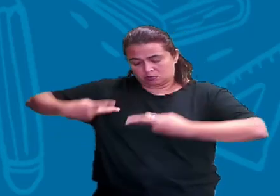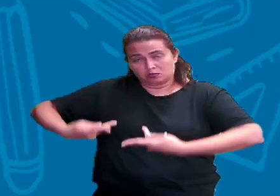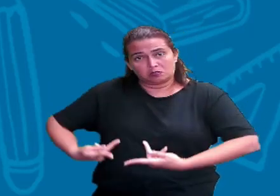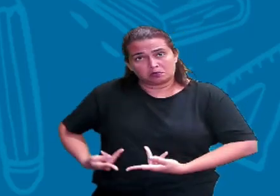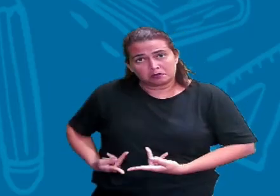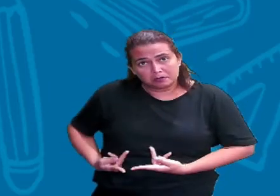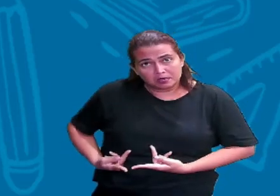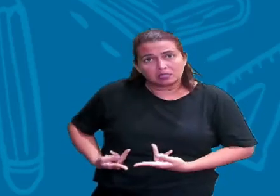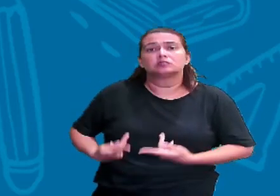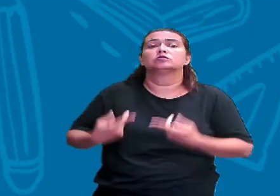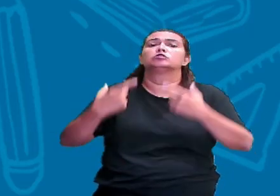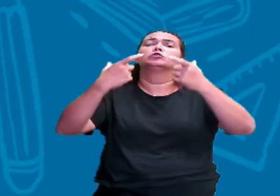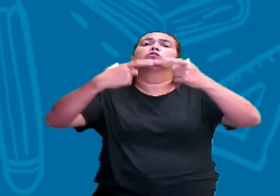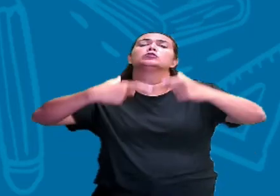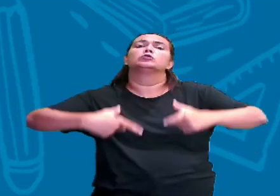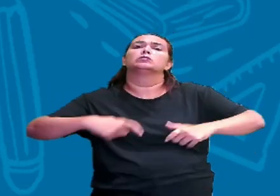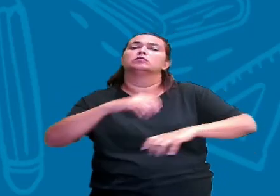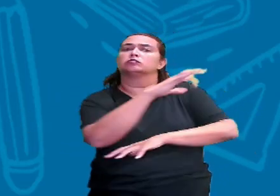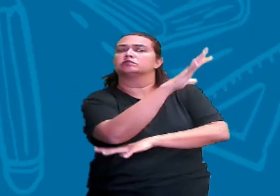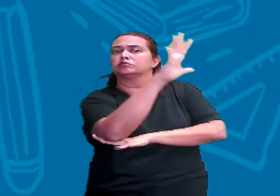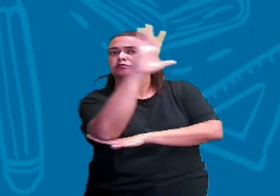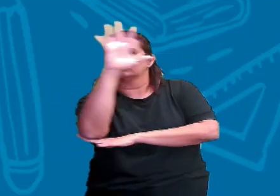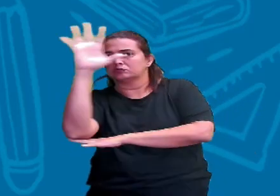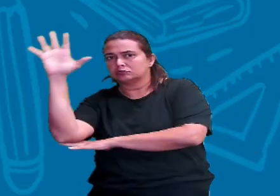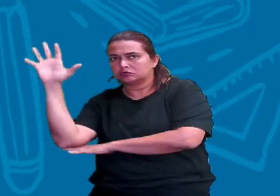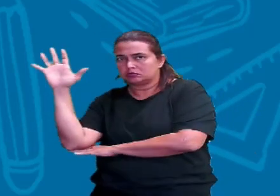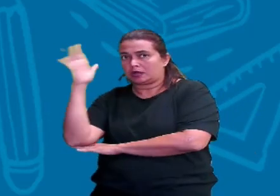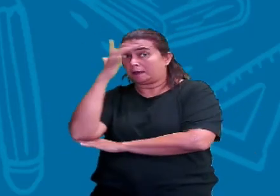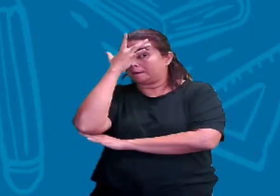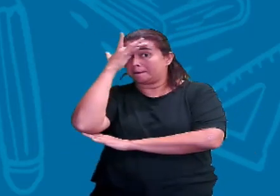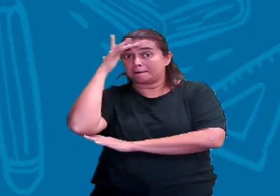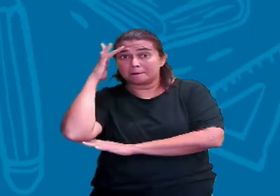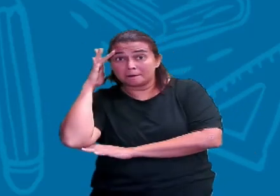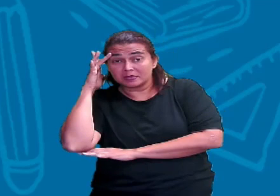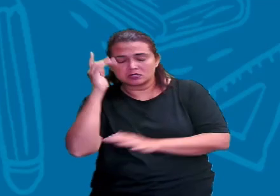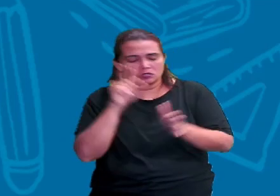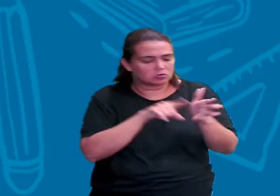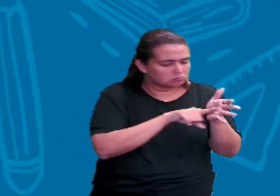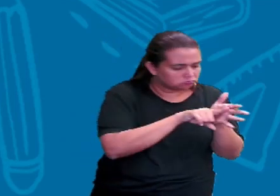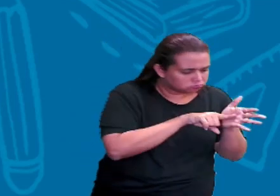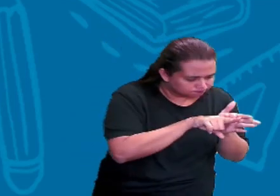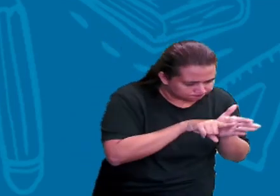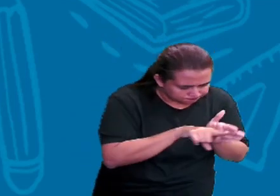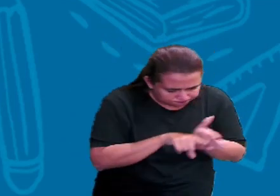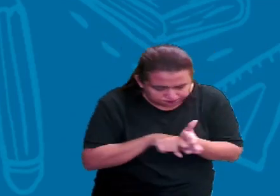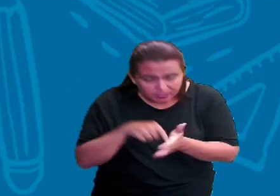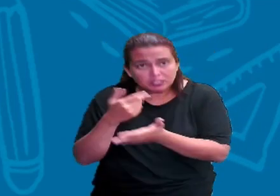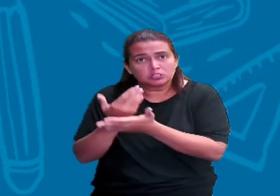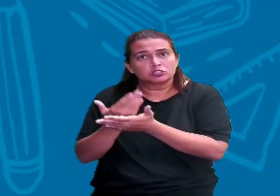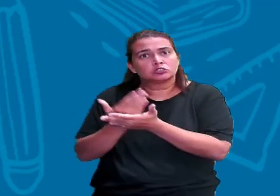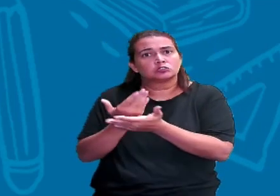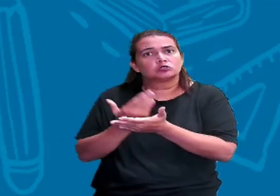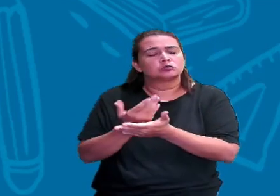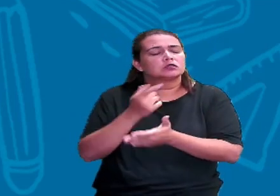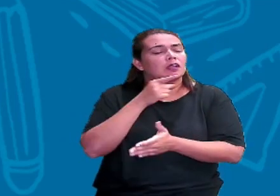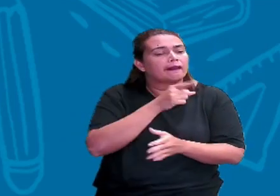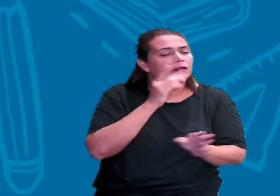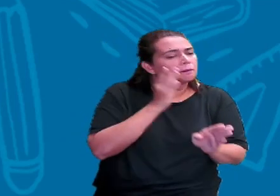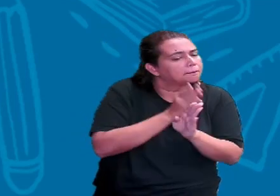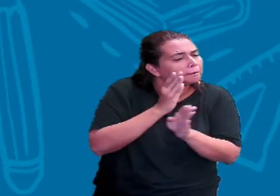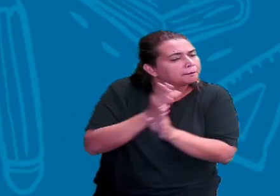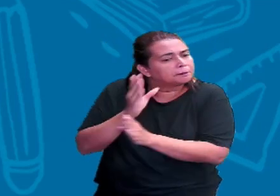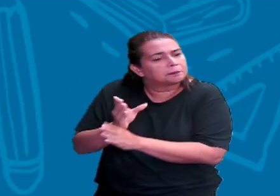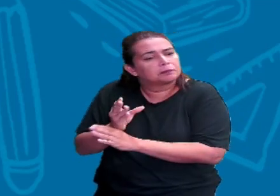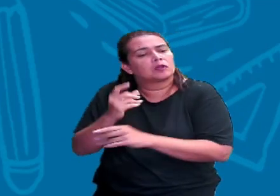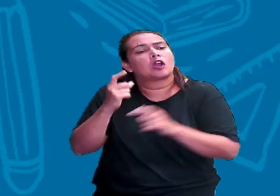estuda a geografia, né, querem saber onde vivem os homens, as plantas e os animais, onde se localizam os rios,